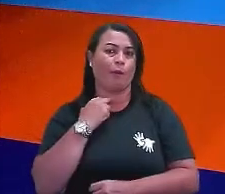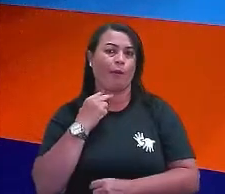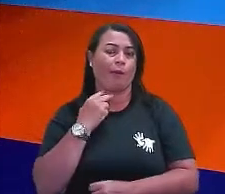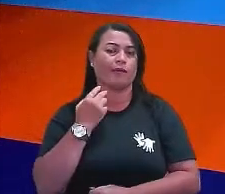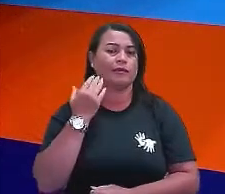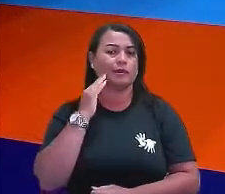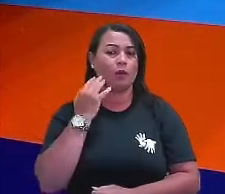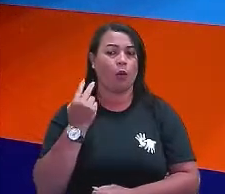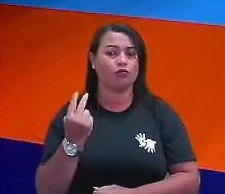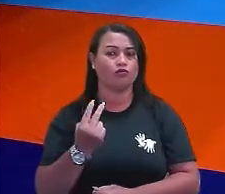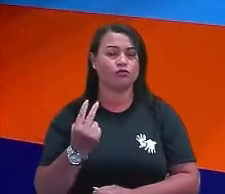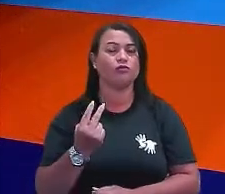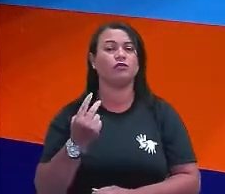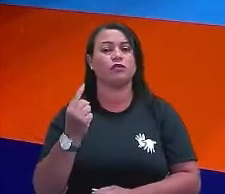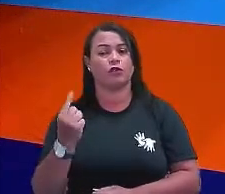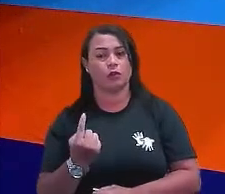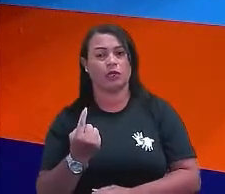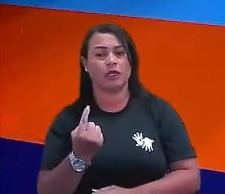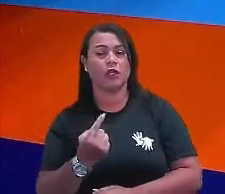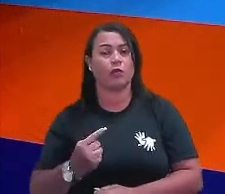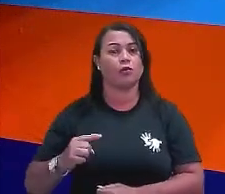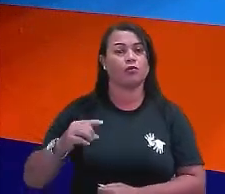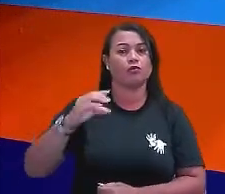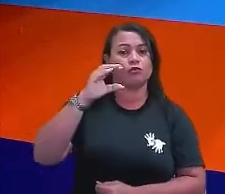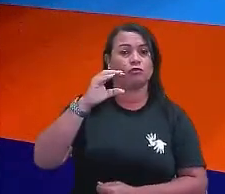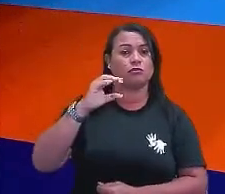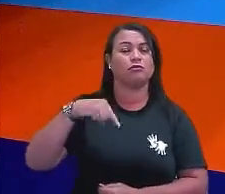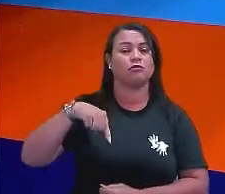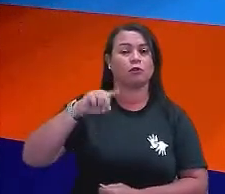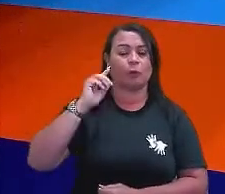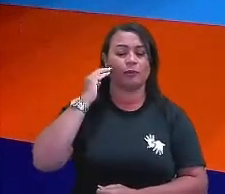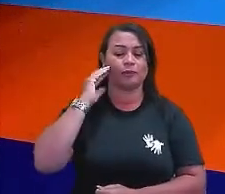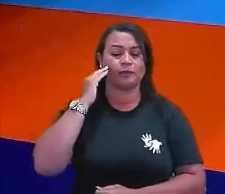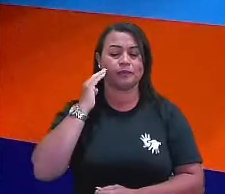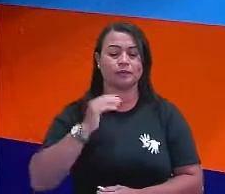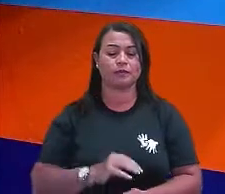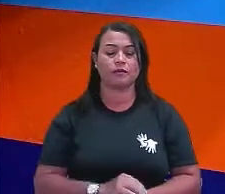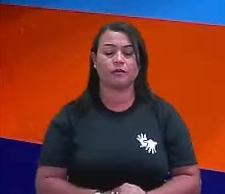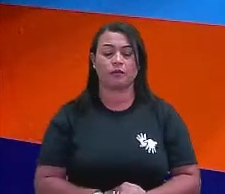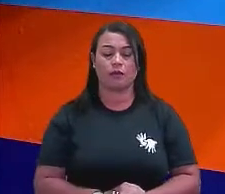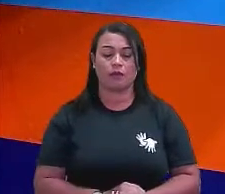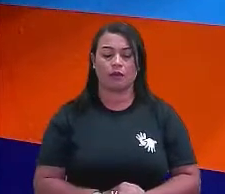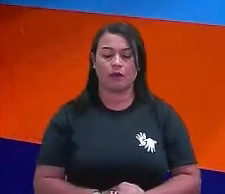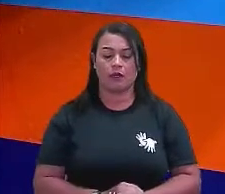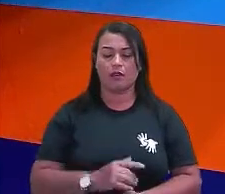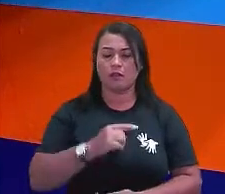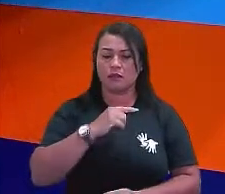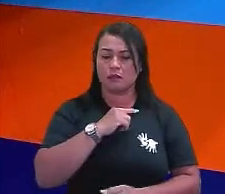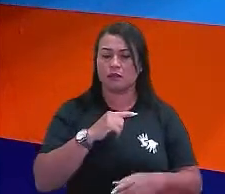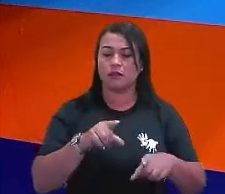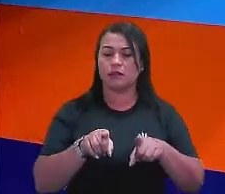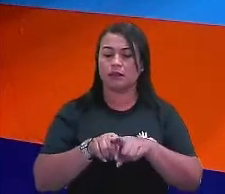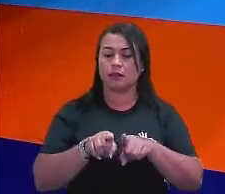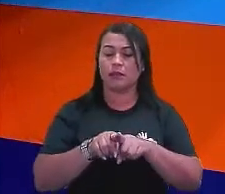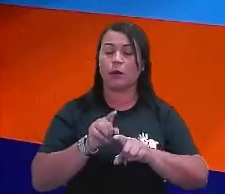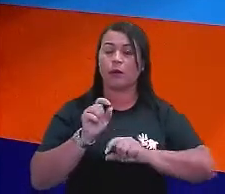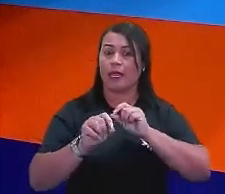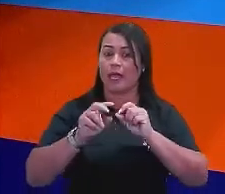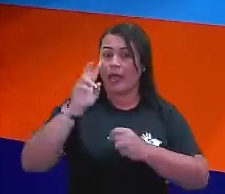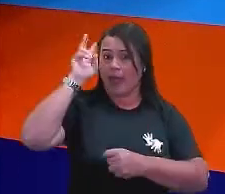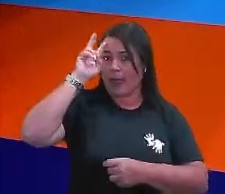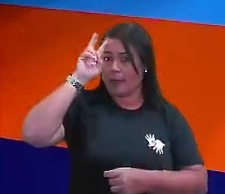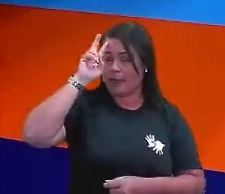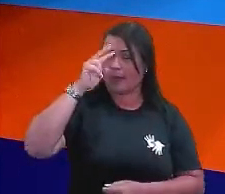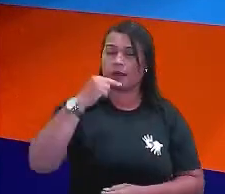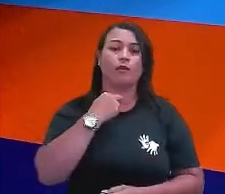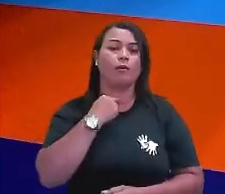fica o número da unidade e sobe o outro, tá certo? Mais uma vez, lembra que a gente não pode deixar dois